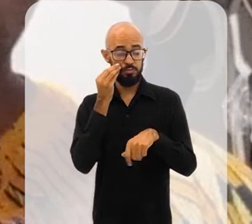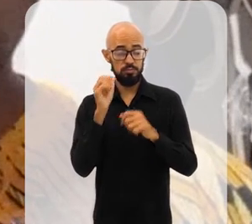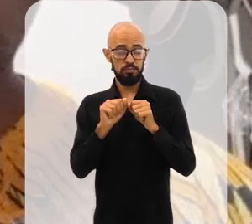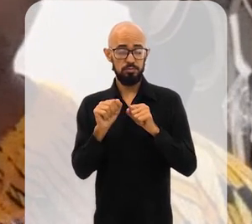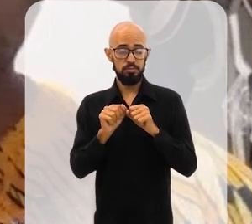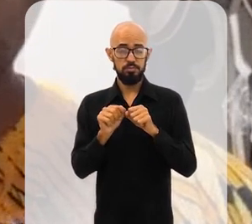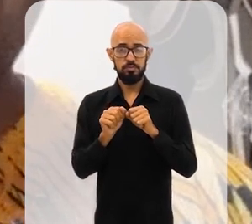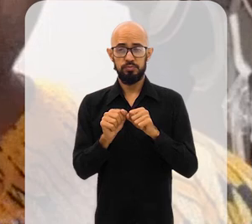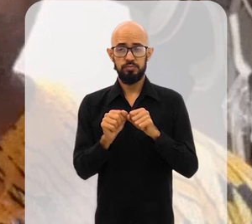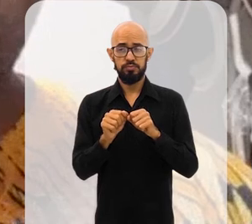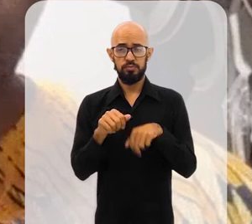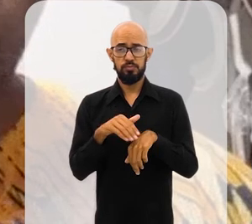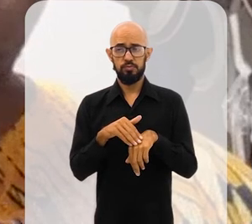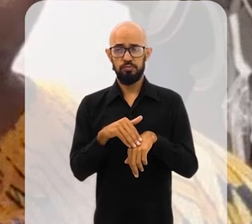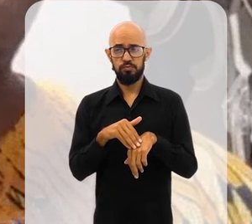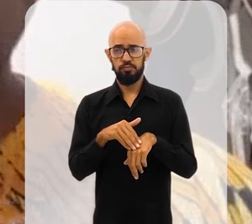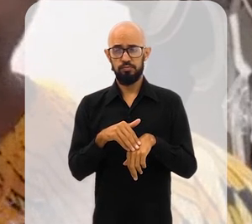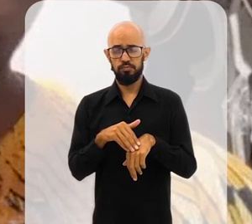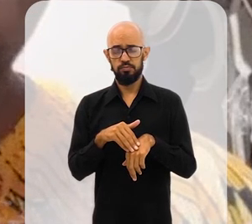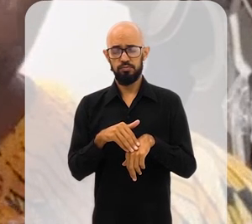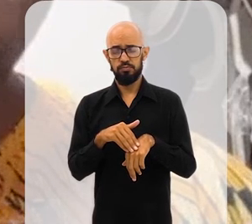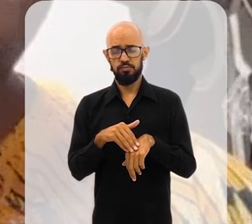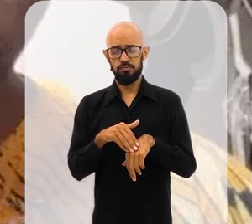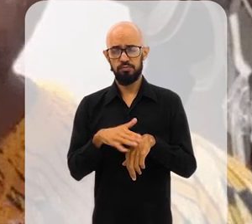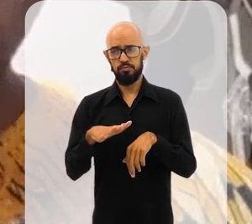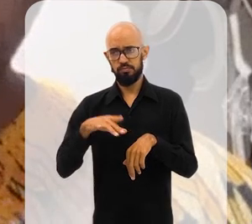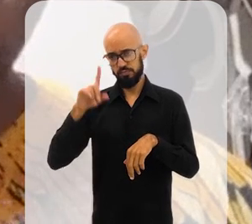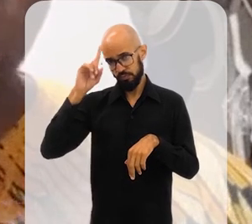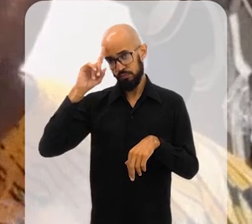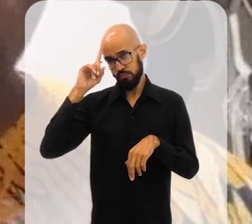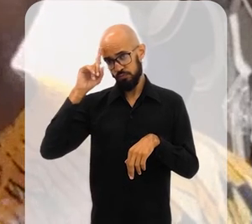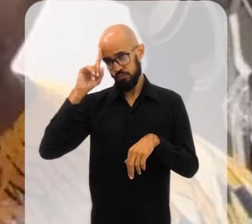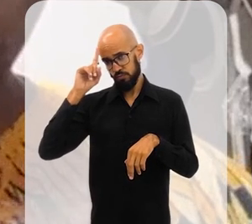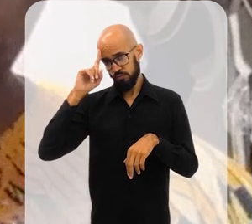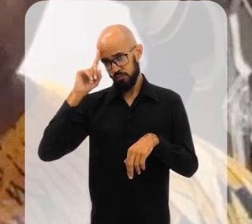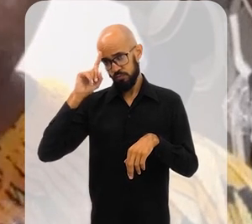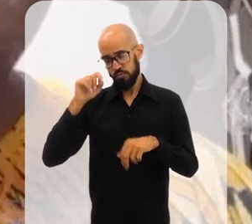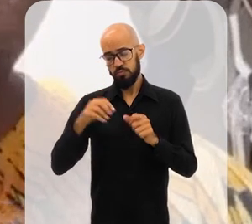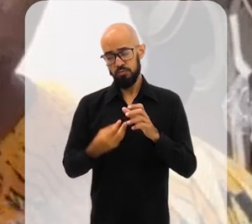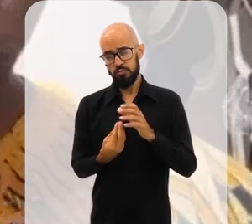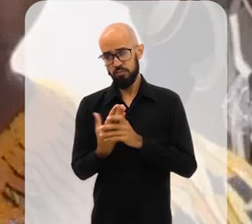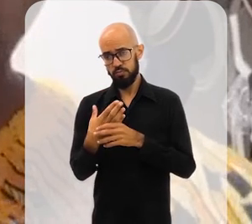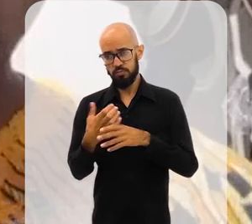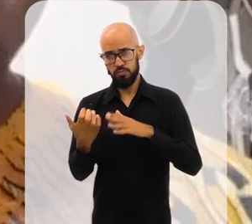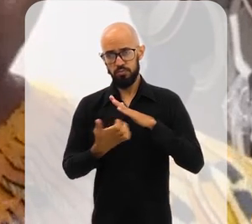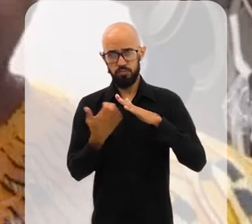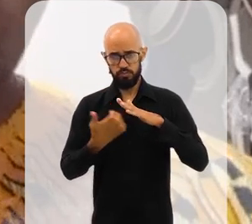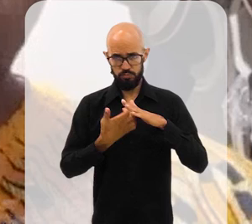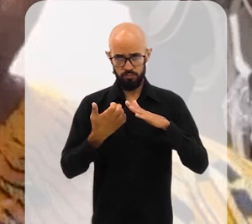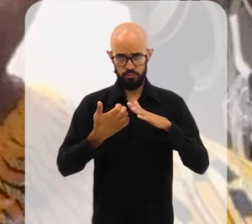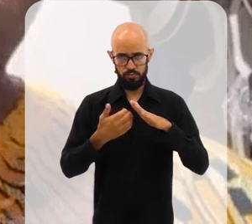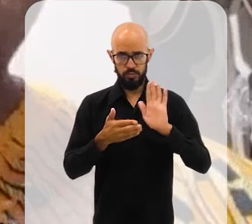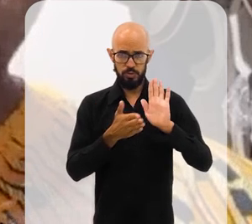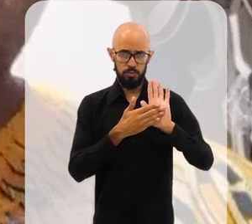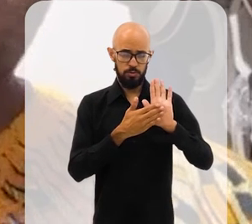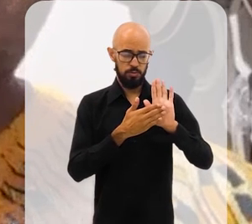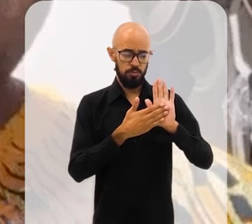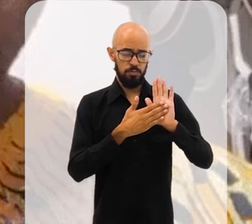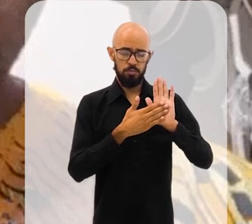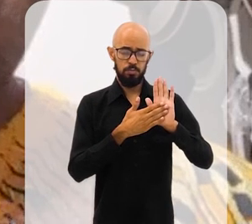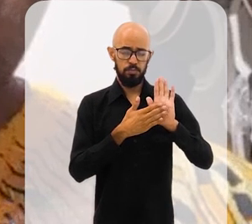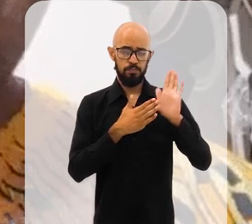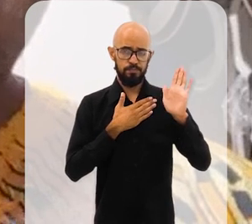isso com mais regularidade, se instituir, se organizar, e propus a eles que a